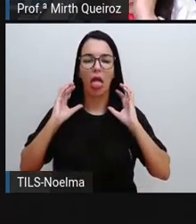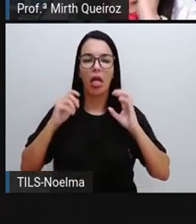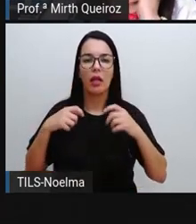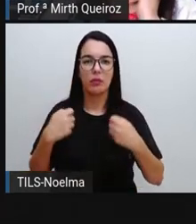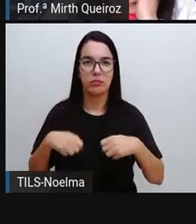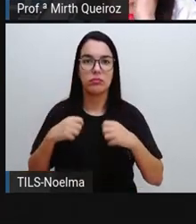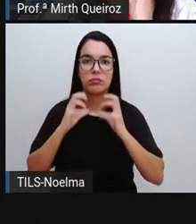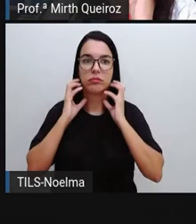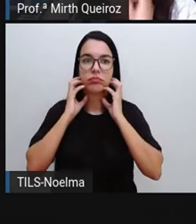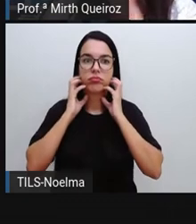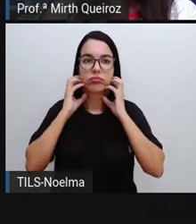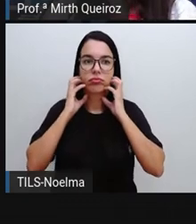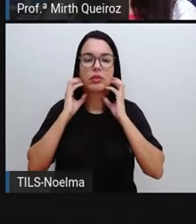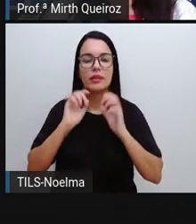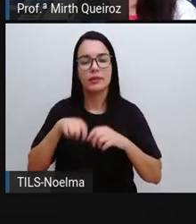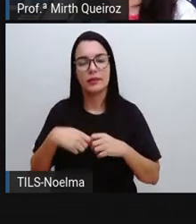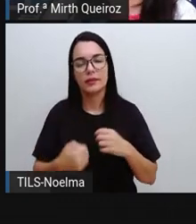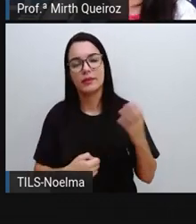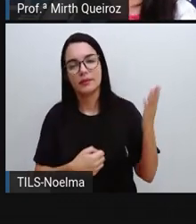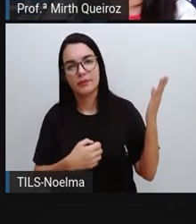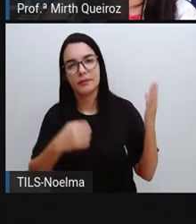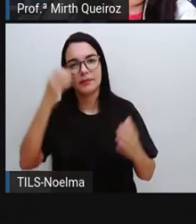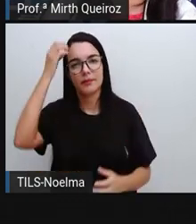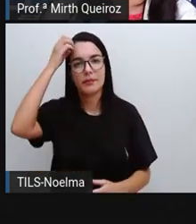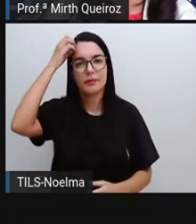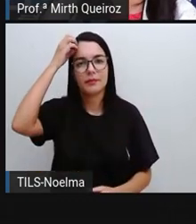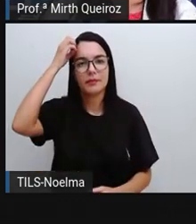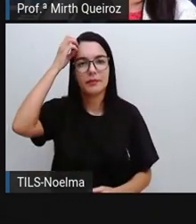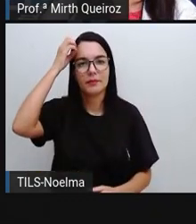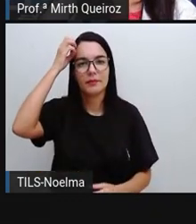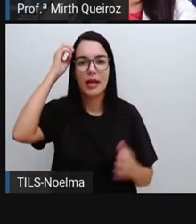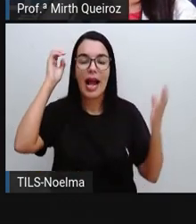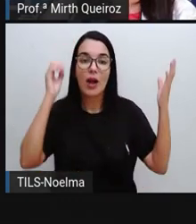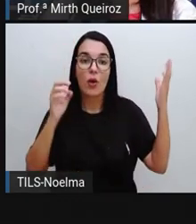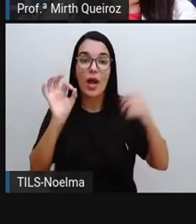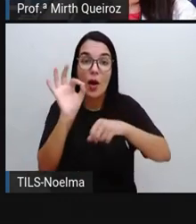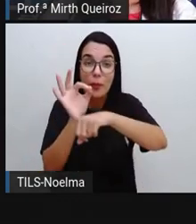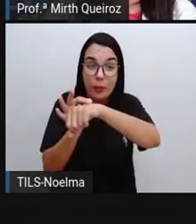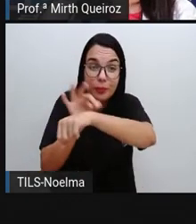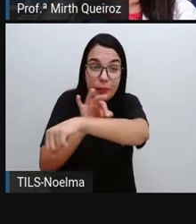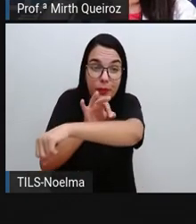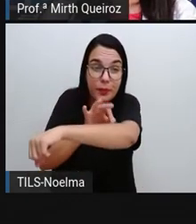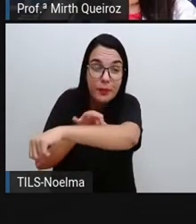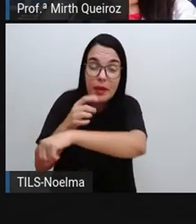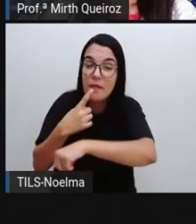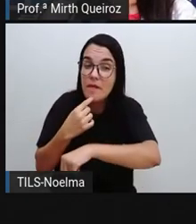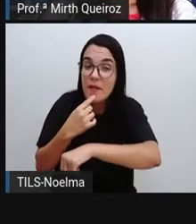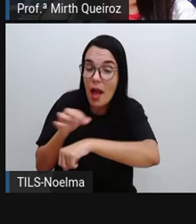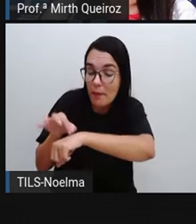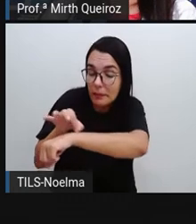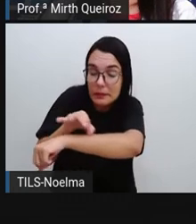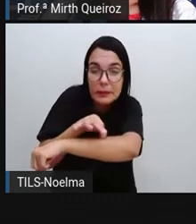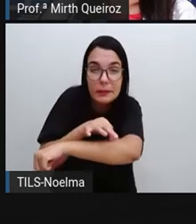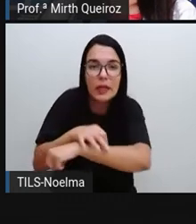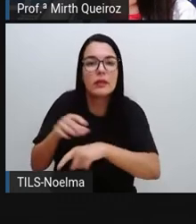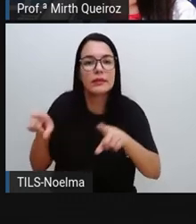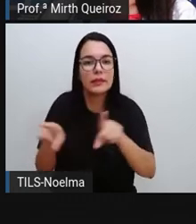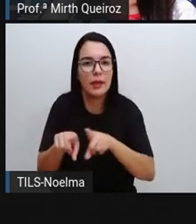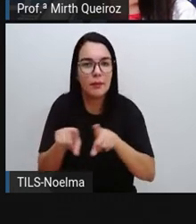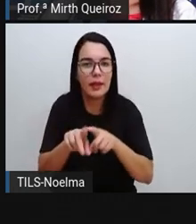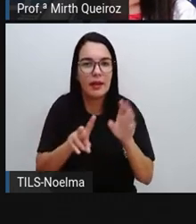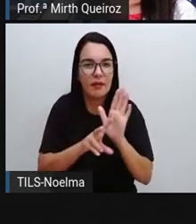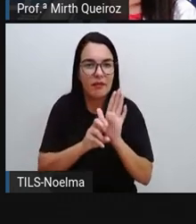fica bem inchada, então é de fácil percepção, né? A rubéola, ela também é causada por um vírus, que